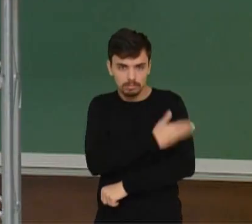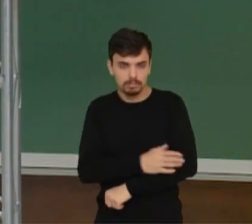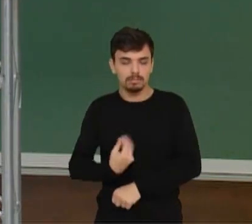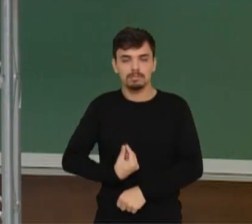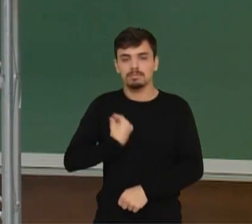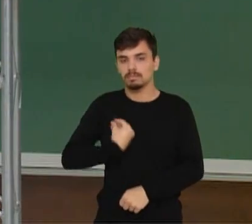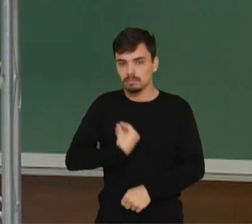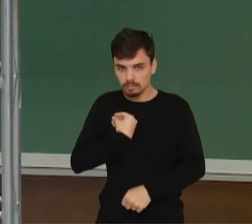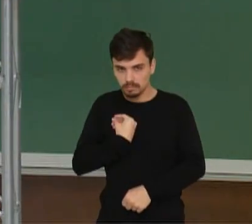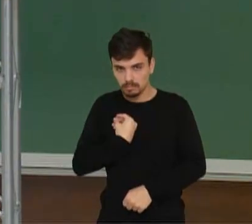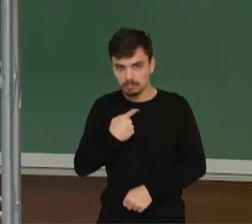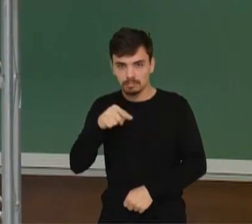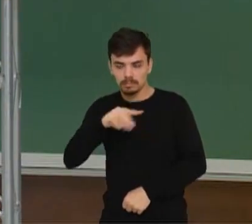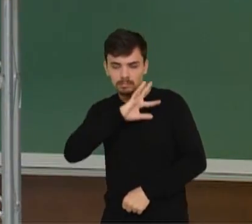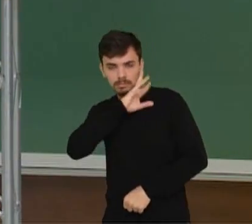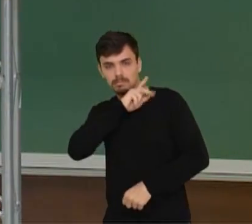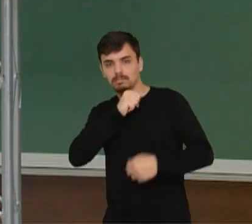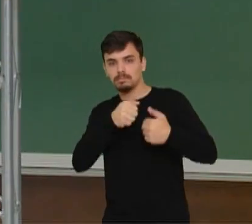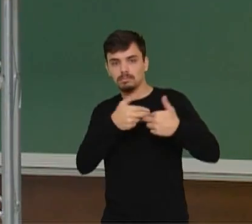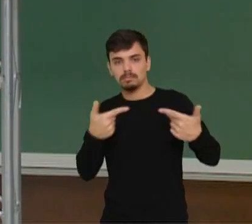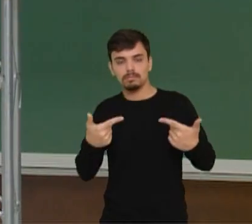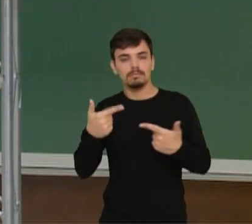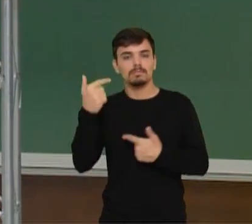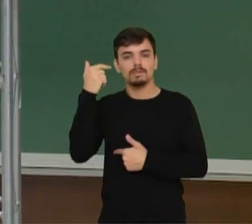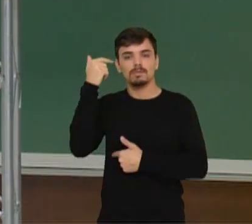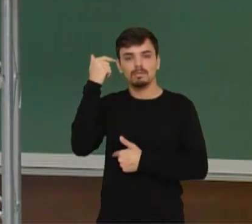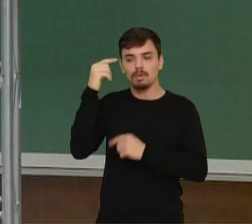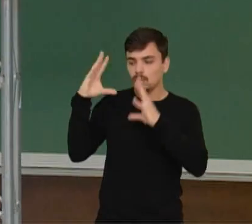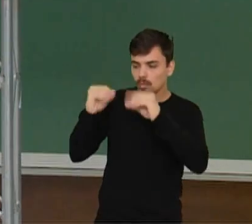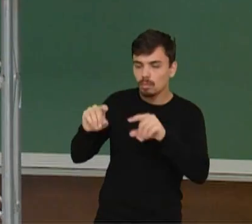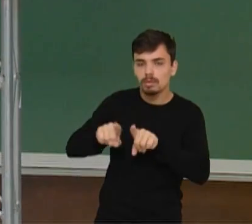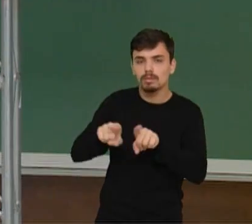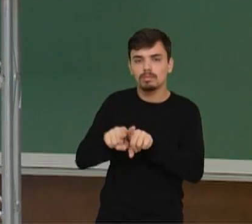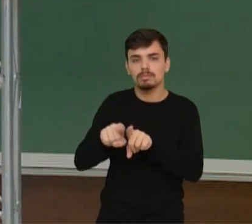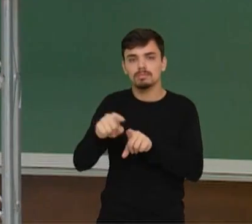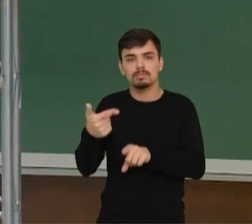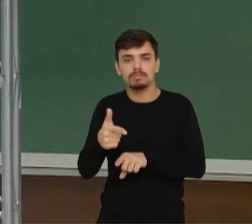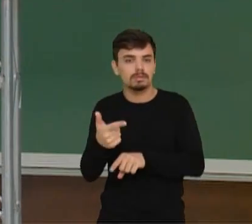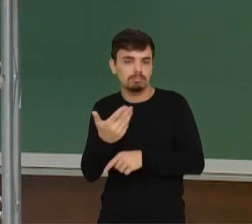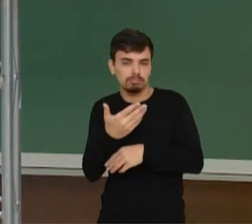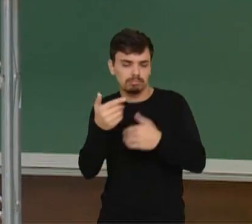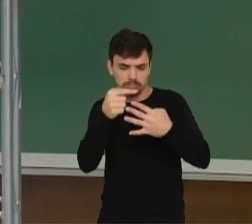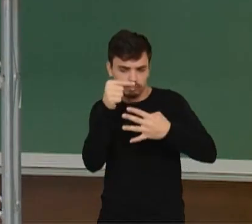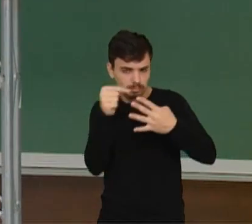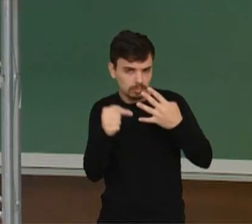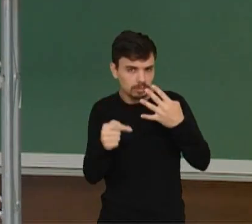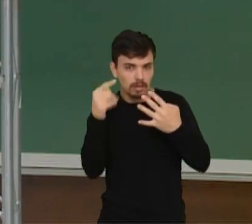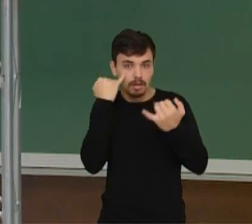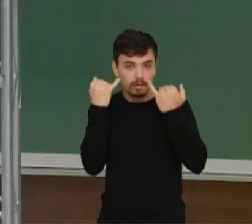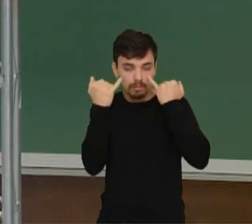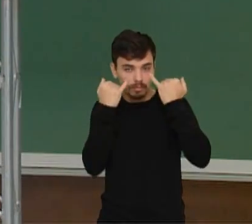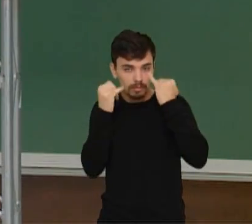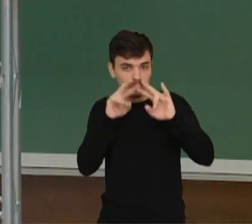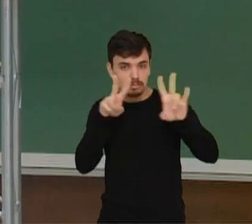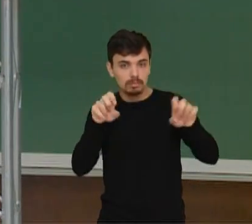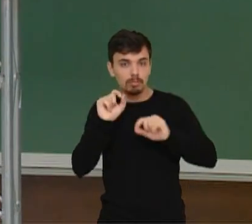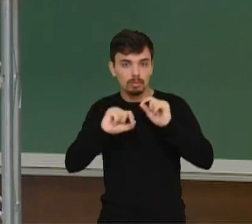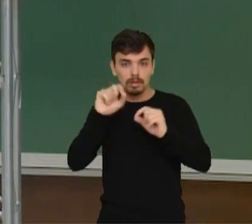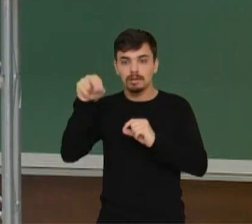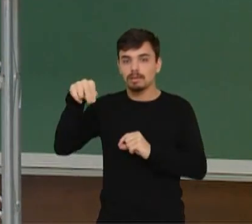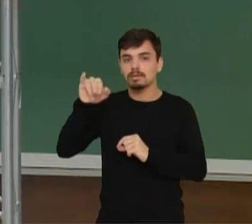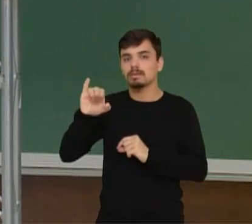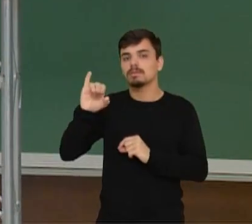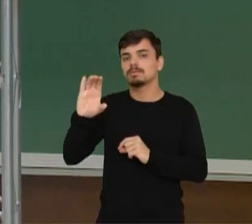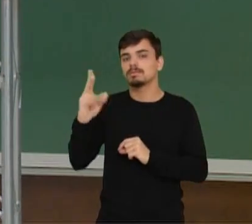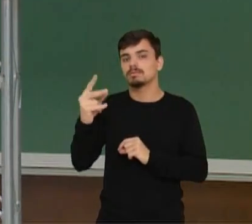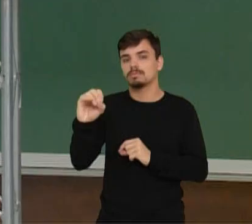vida, se esse animal é noturno, se ele é diurno, se ele tem predadores, né? Então, tudo isso é informação sobre nicho ecológico, o modo